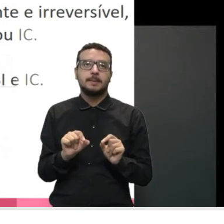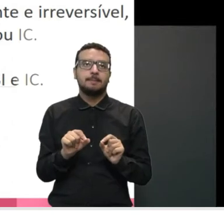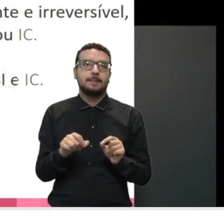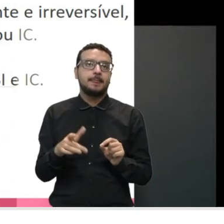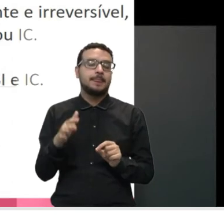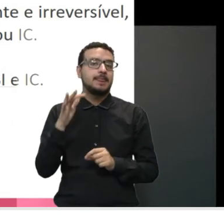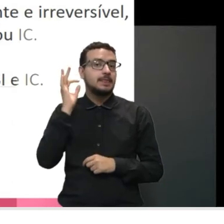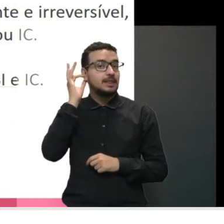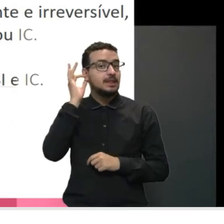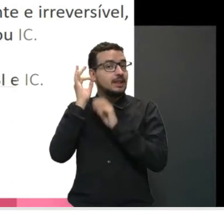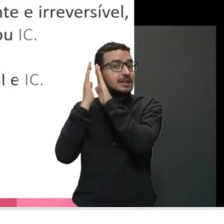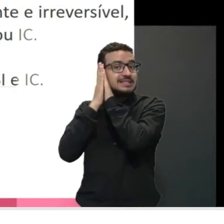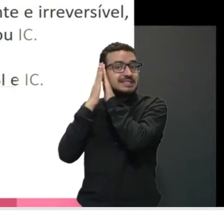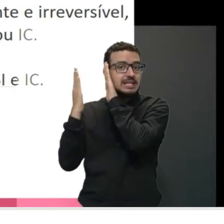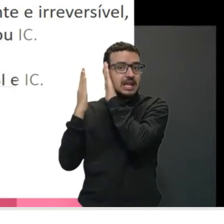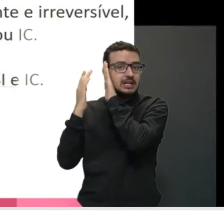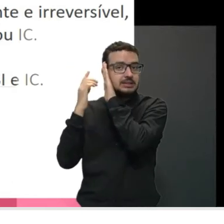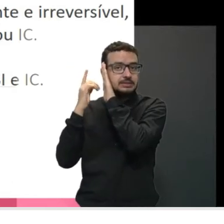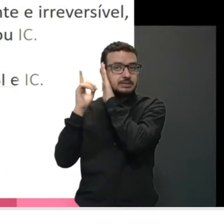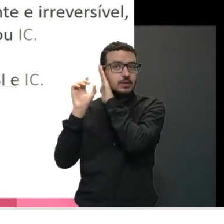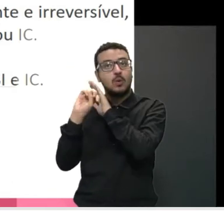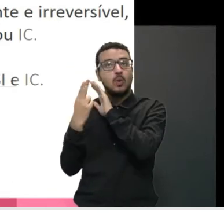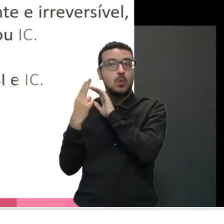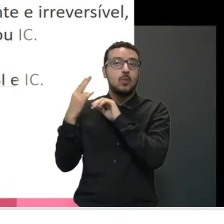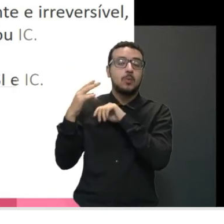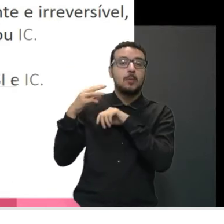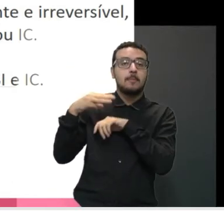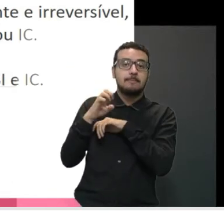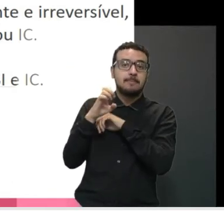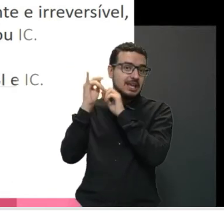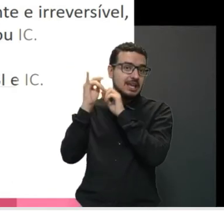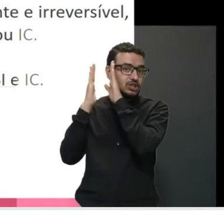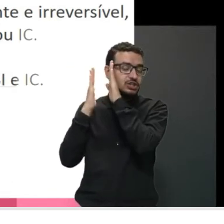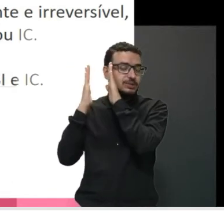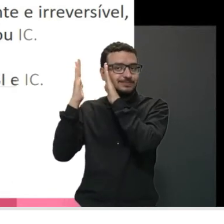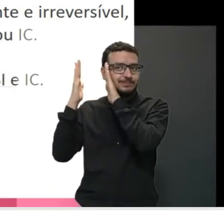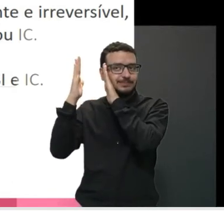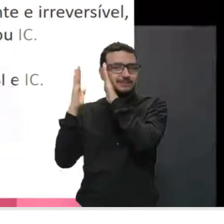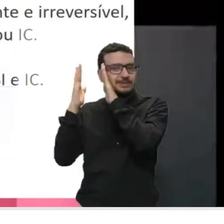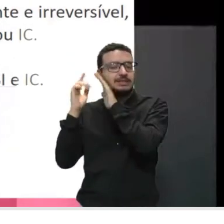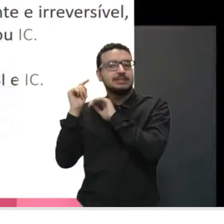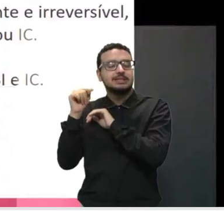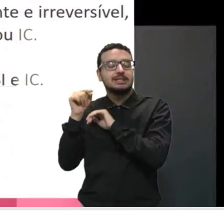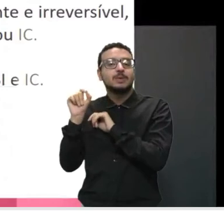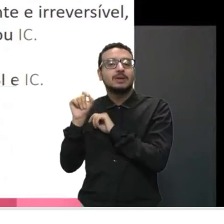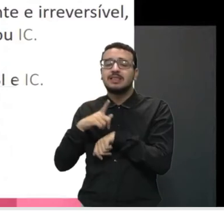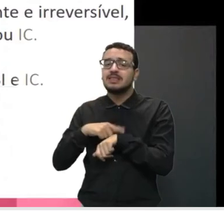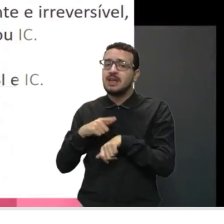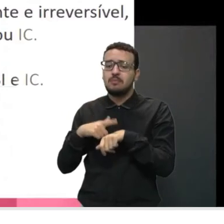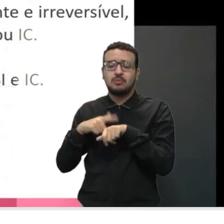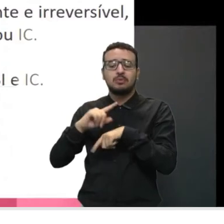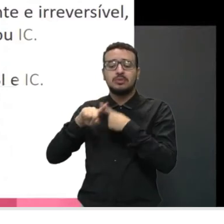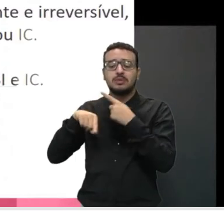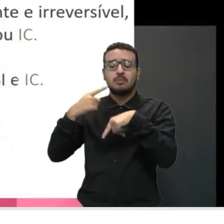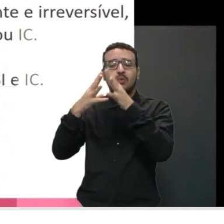média, e esse tipo de perda auditiva normalmente é temporária e pode ser revertida com medicamentos ou